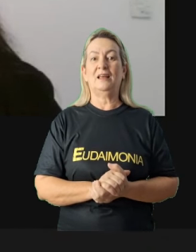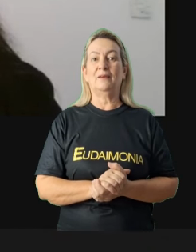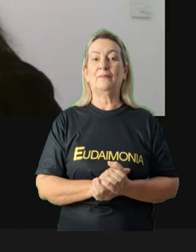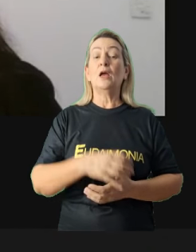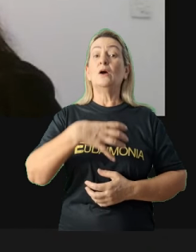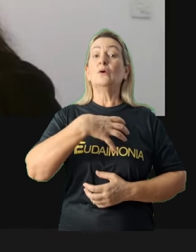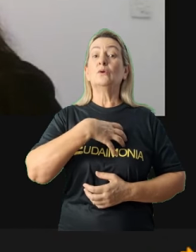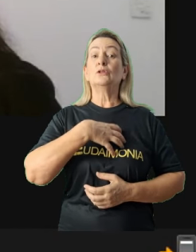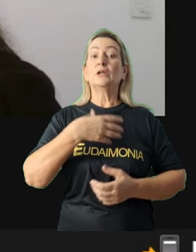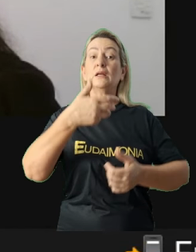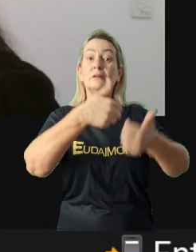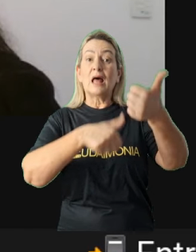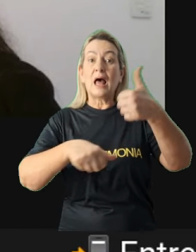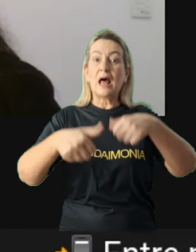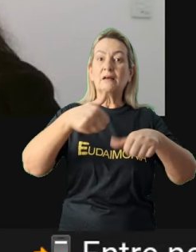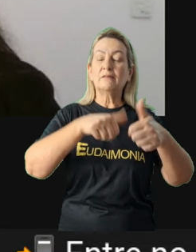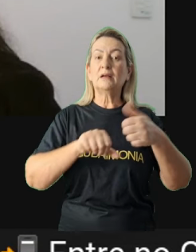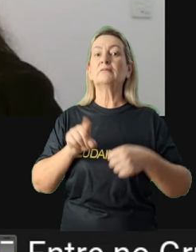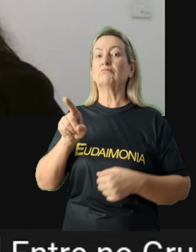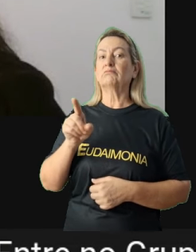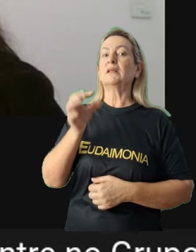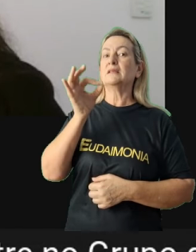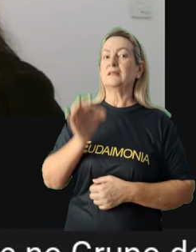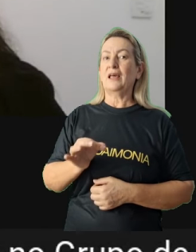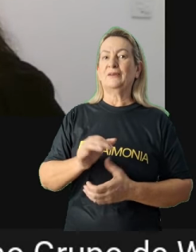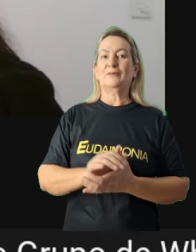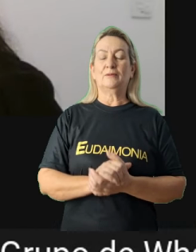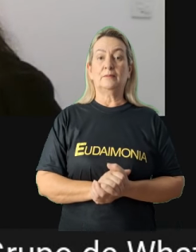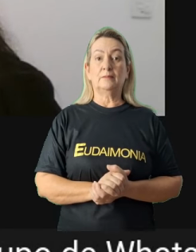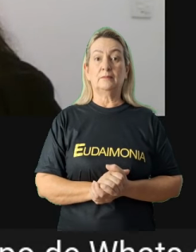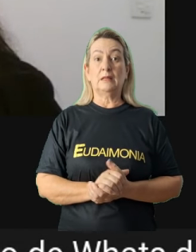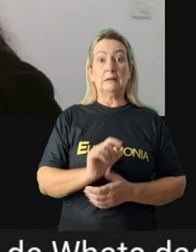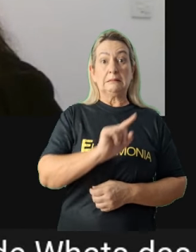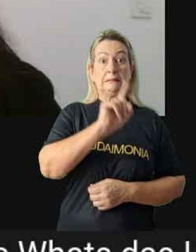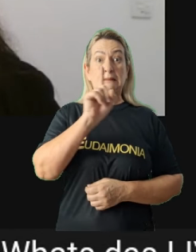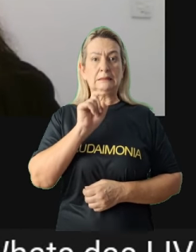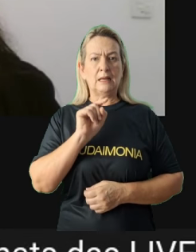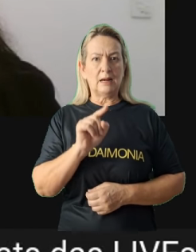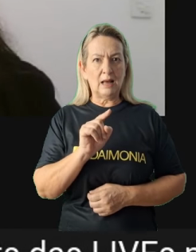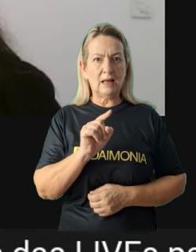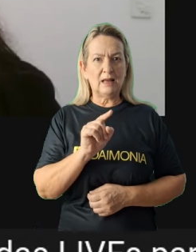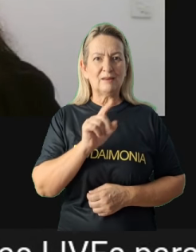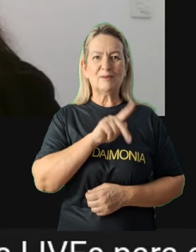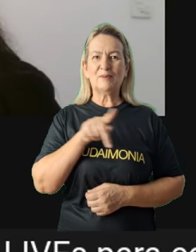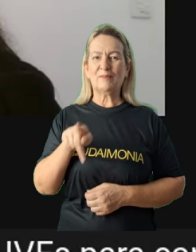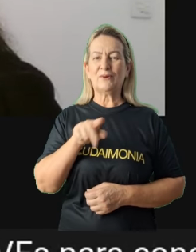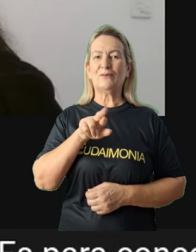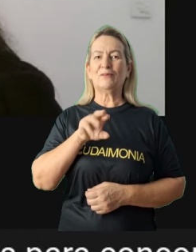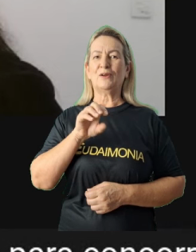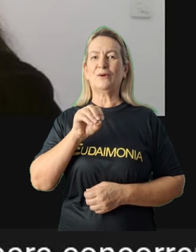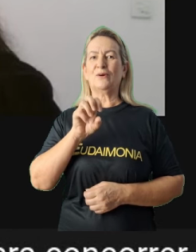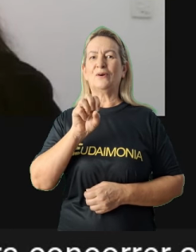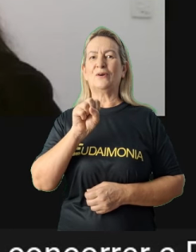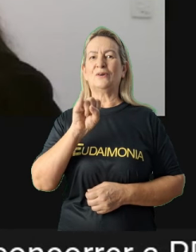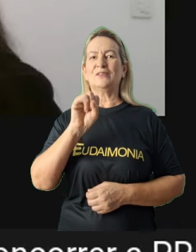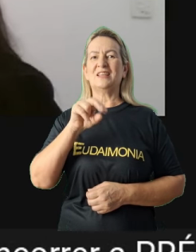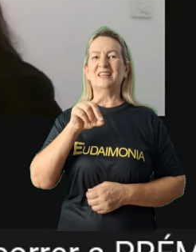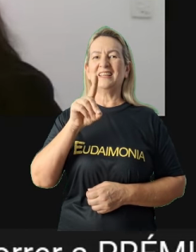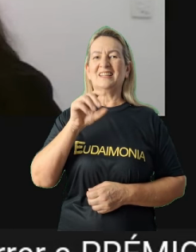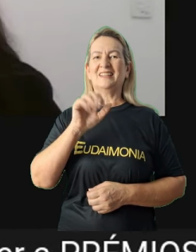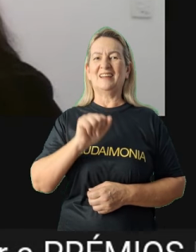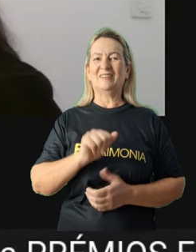da avaliação, né? A prof coloca uma coisa muito interessante mesmo. É isso aí. Mas será que é isso que a prof Rosinda acha? Ah, não